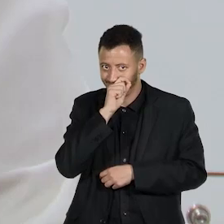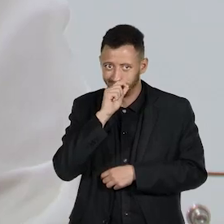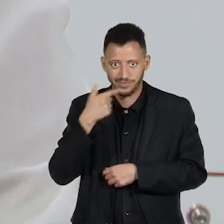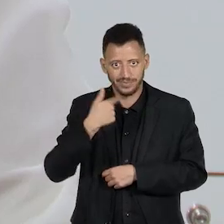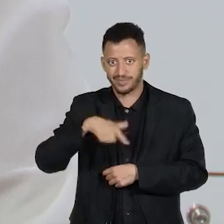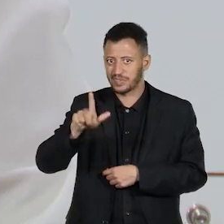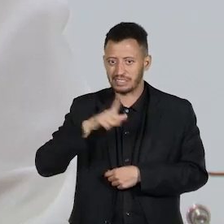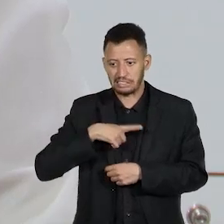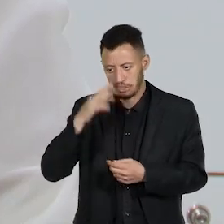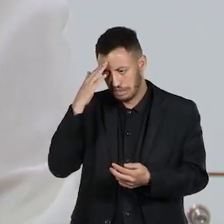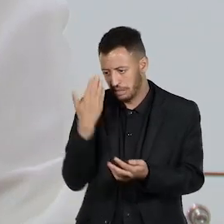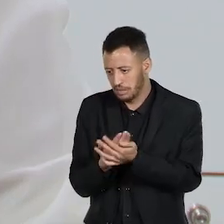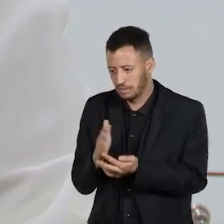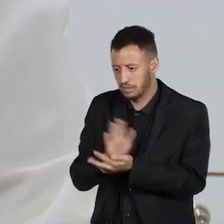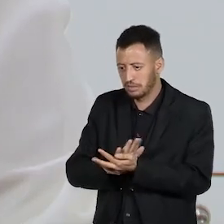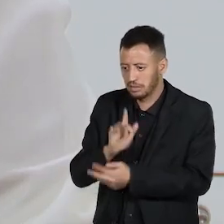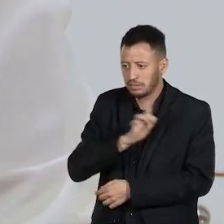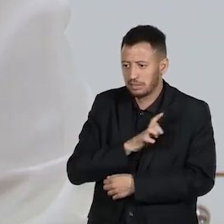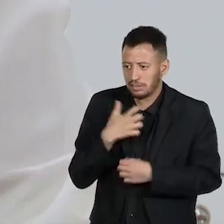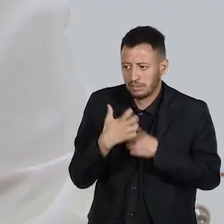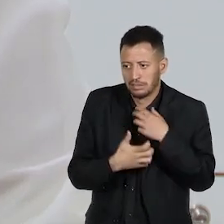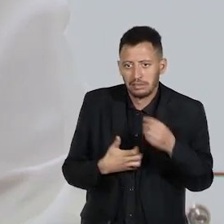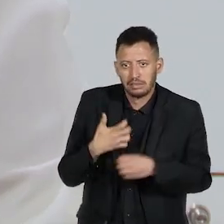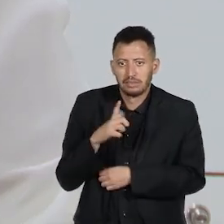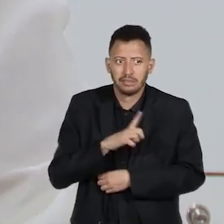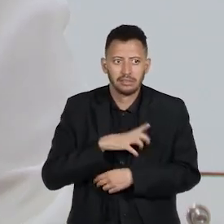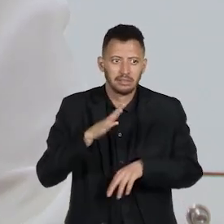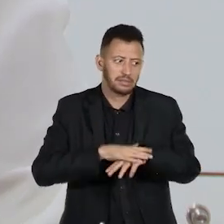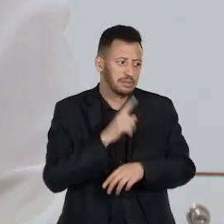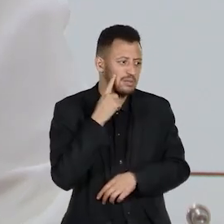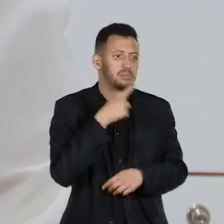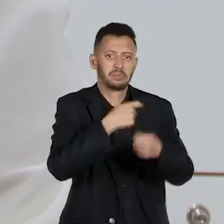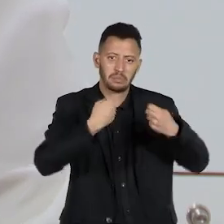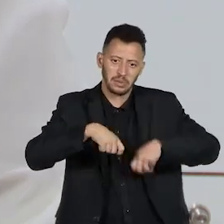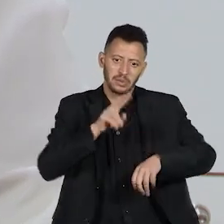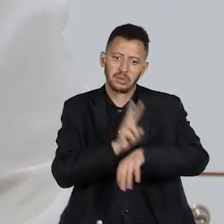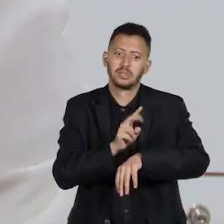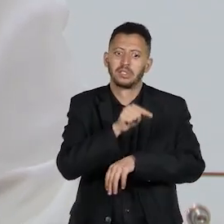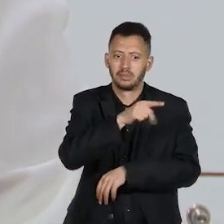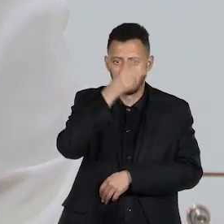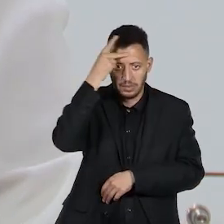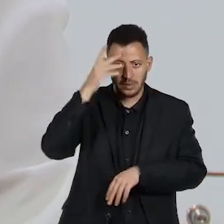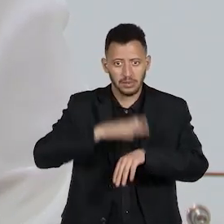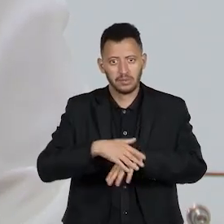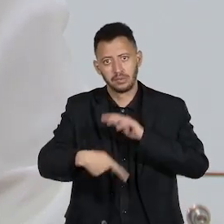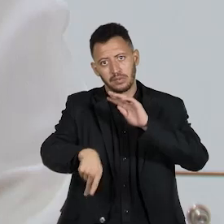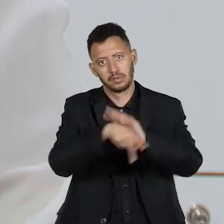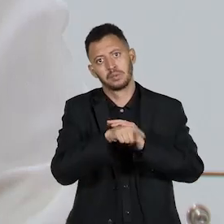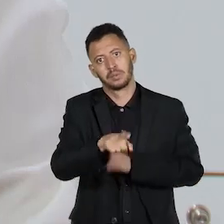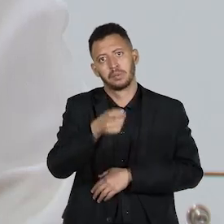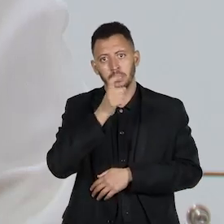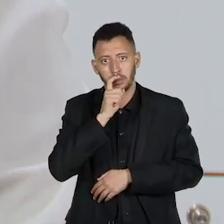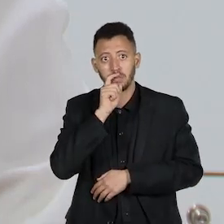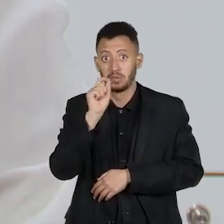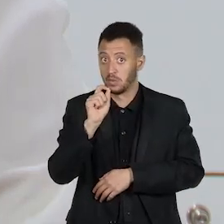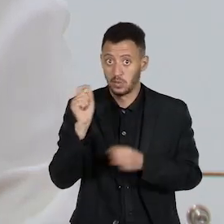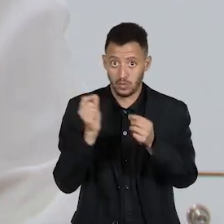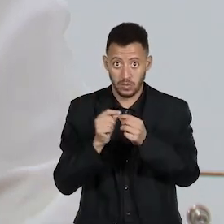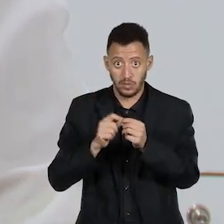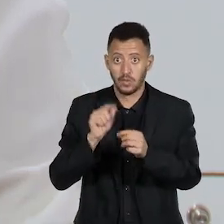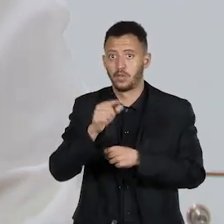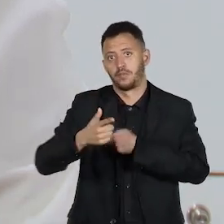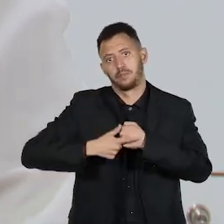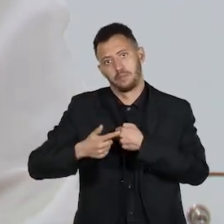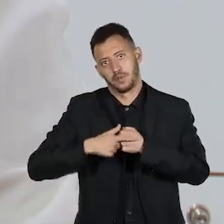que elas não valem nada. Elas têm uma sensação de que quem mais deveria cuidar delas, que são os seus próprios pais,